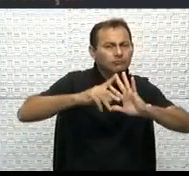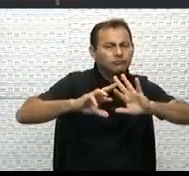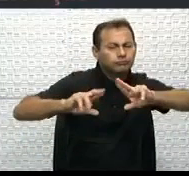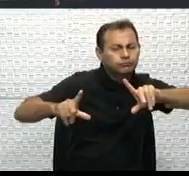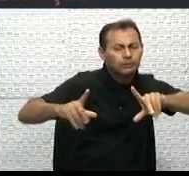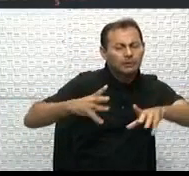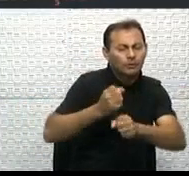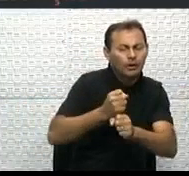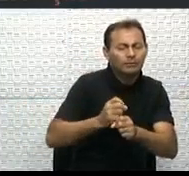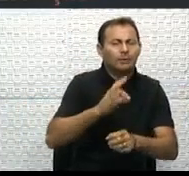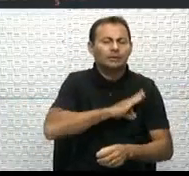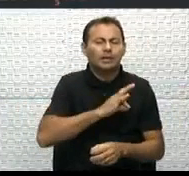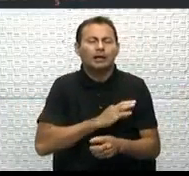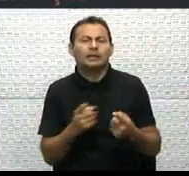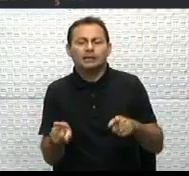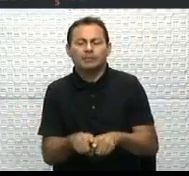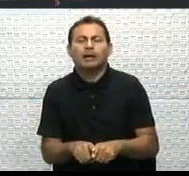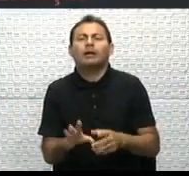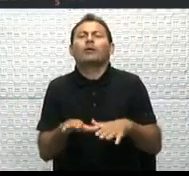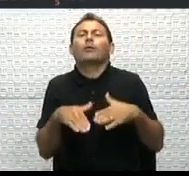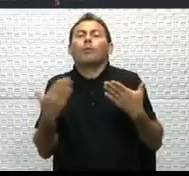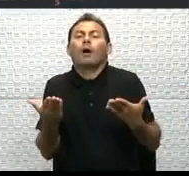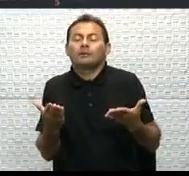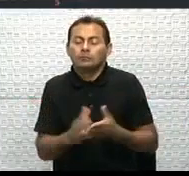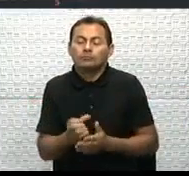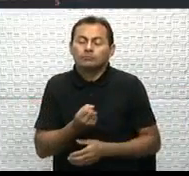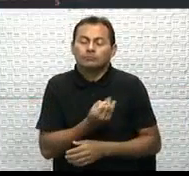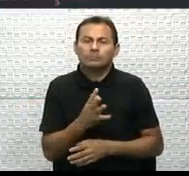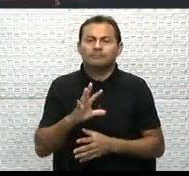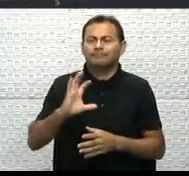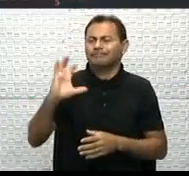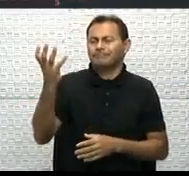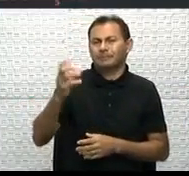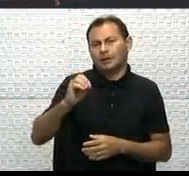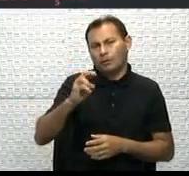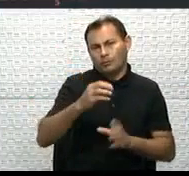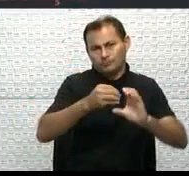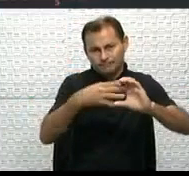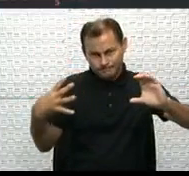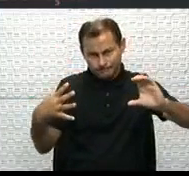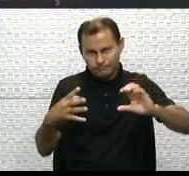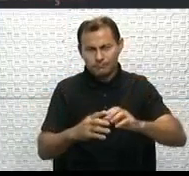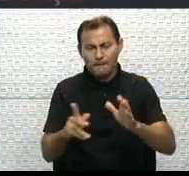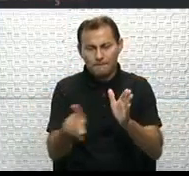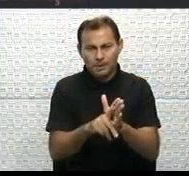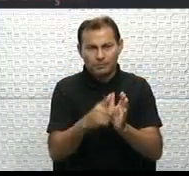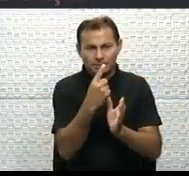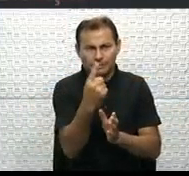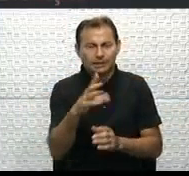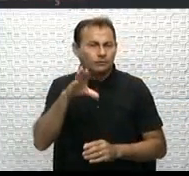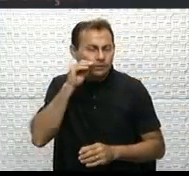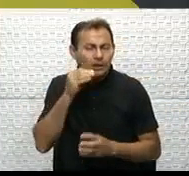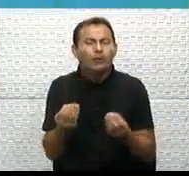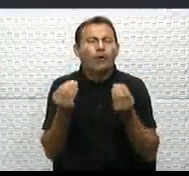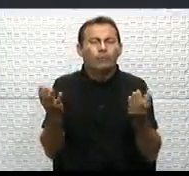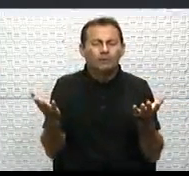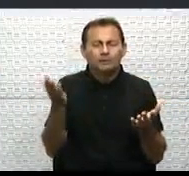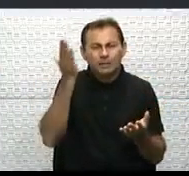da nota para a remuneração e quanto é devido ao acaso ou às características próprias de cada